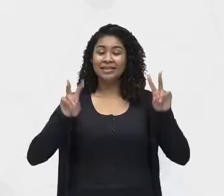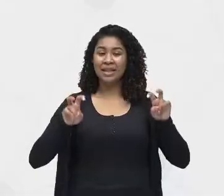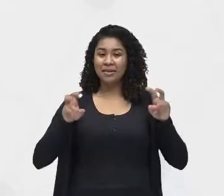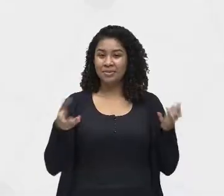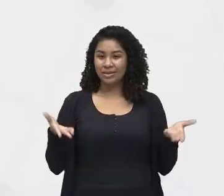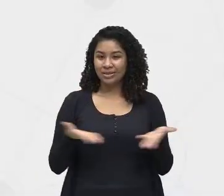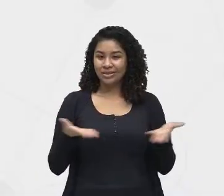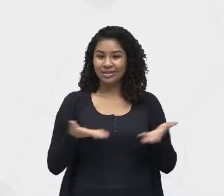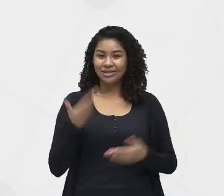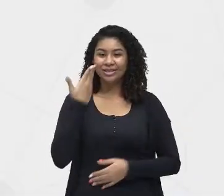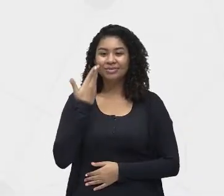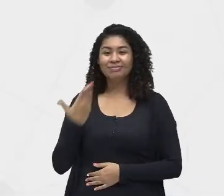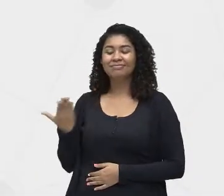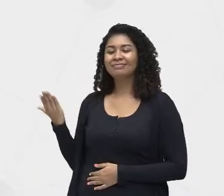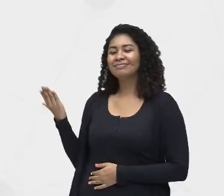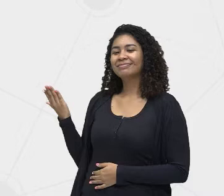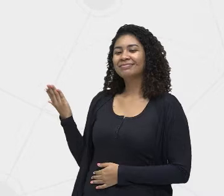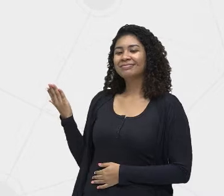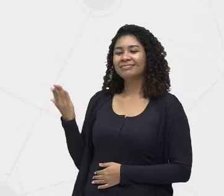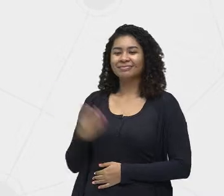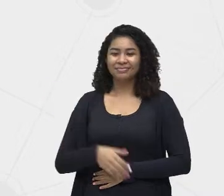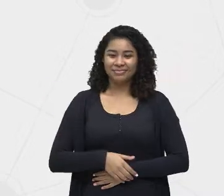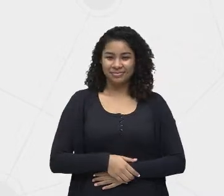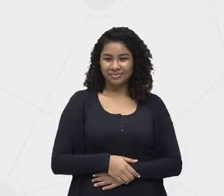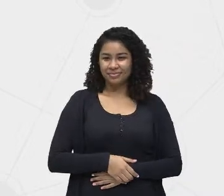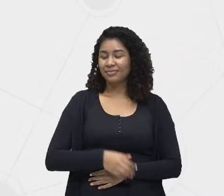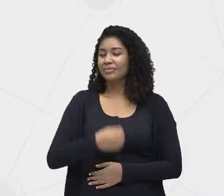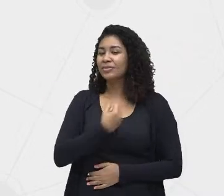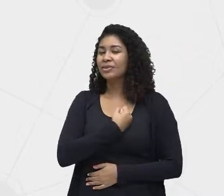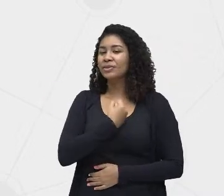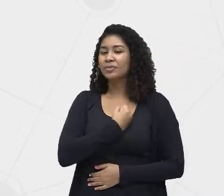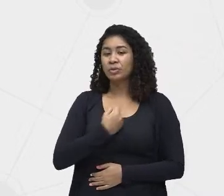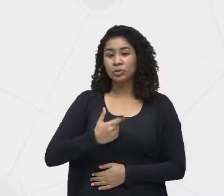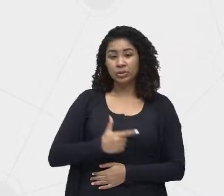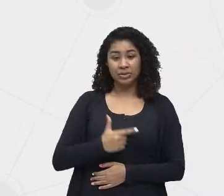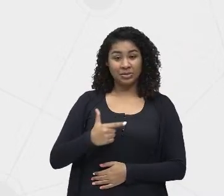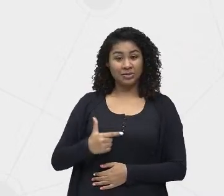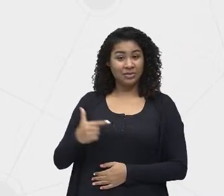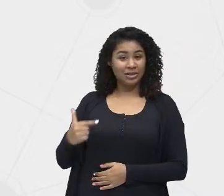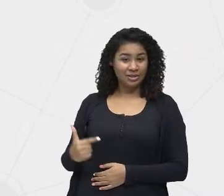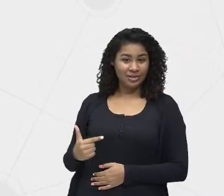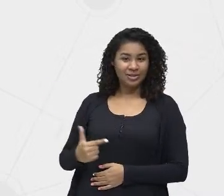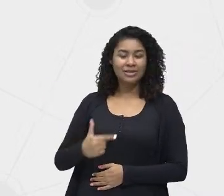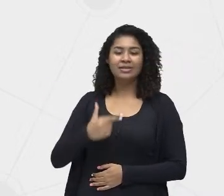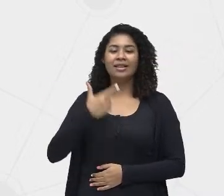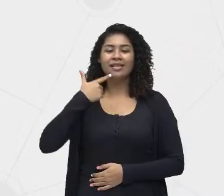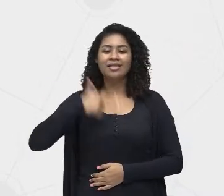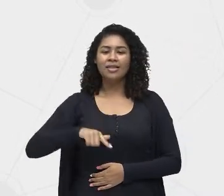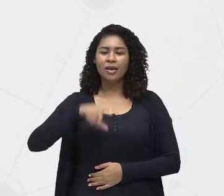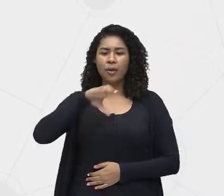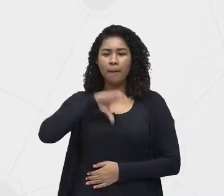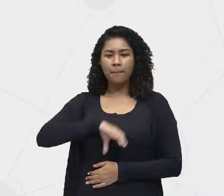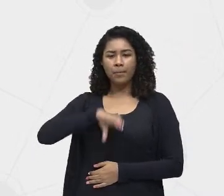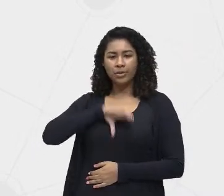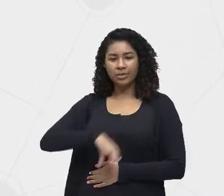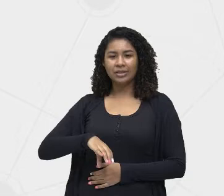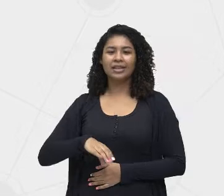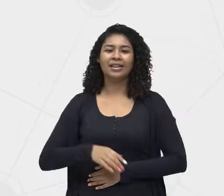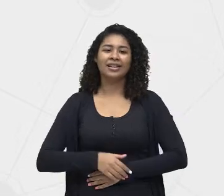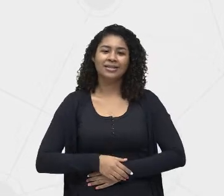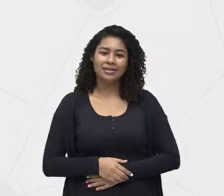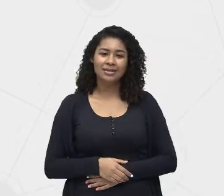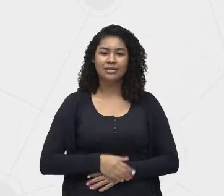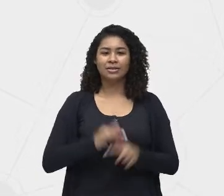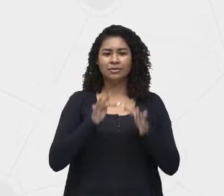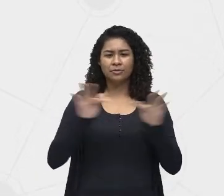lá! Olha o que temos para a aula, é a aula 222, língua portuguesa, período